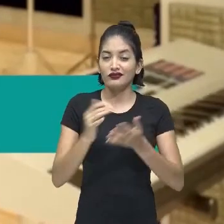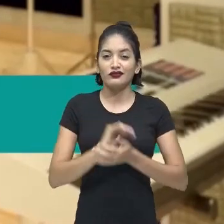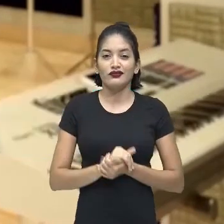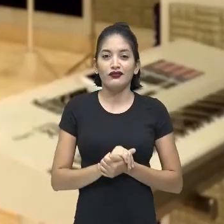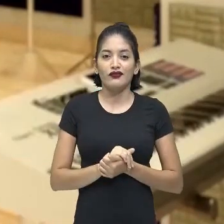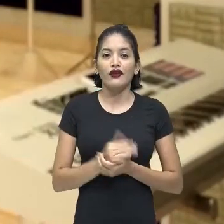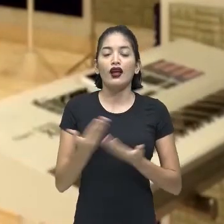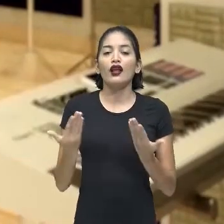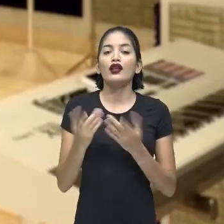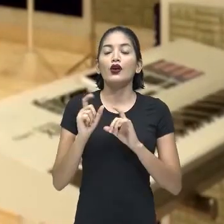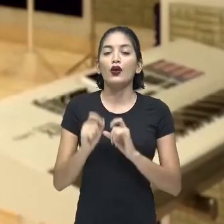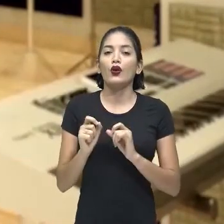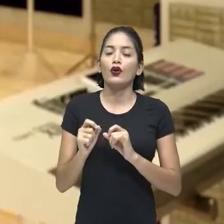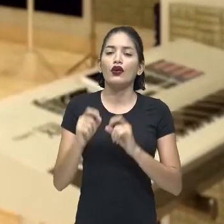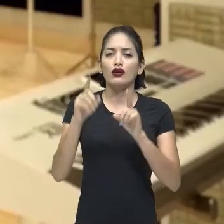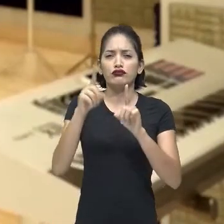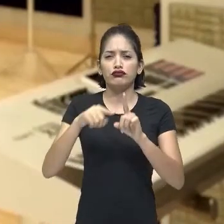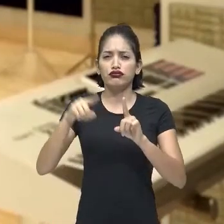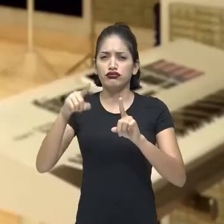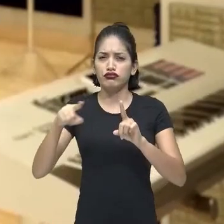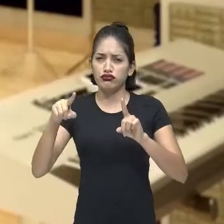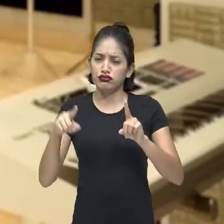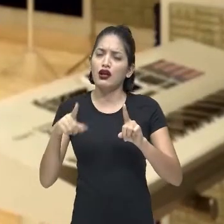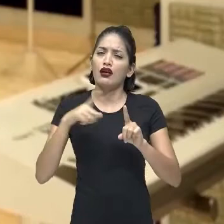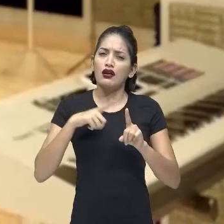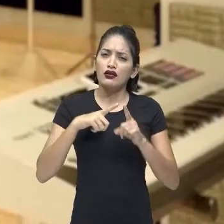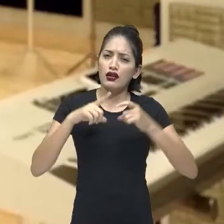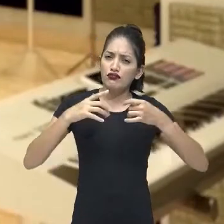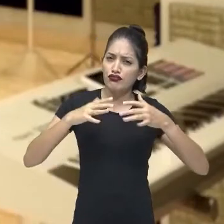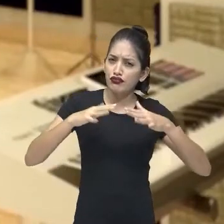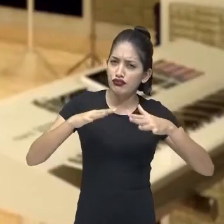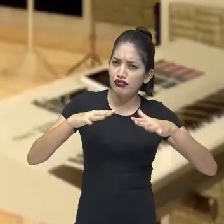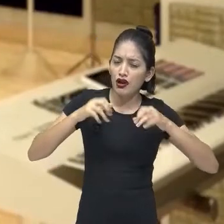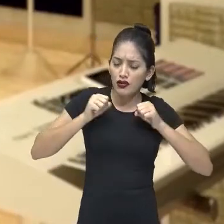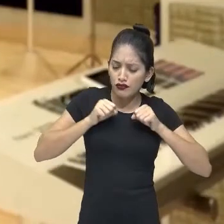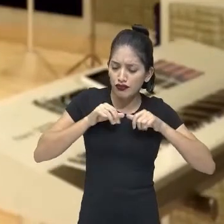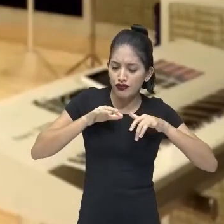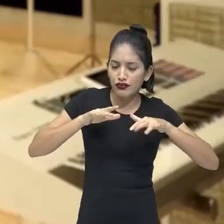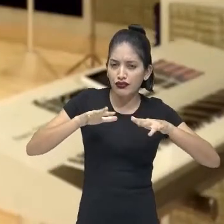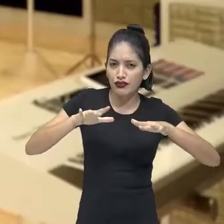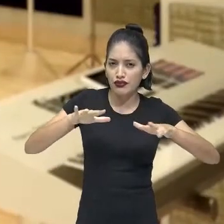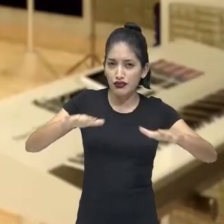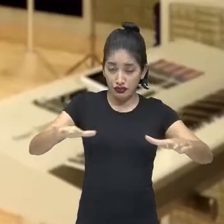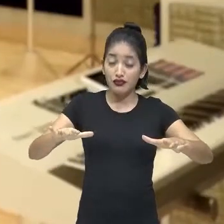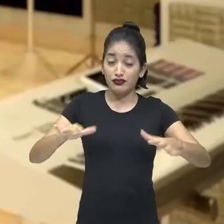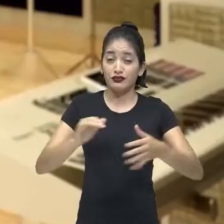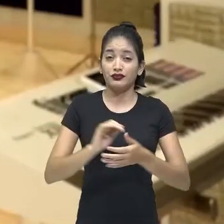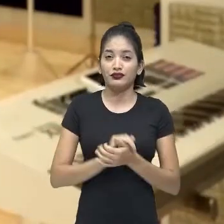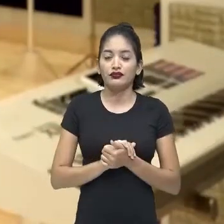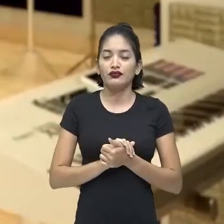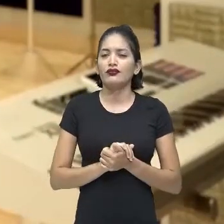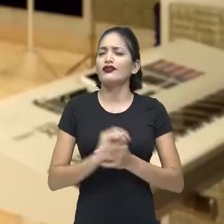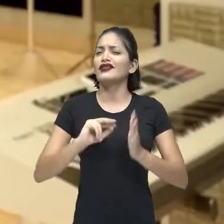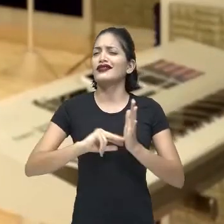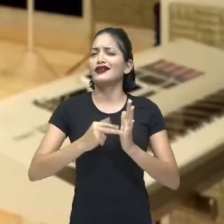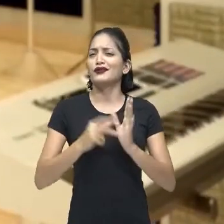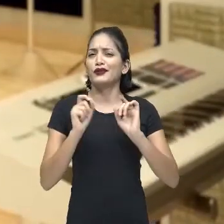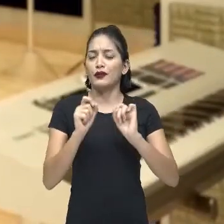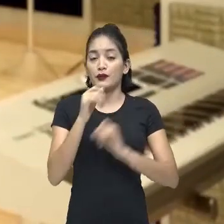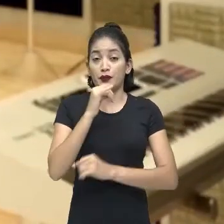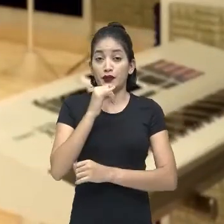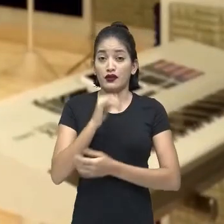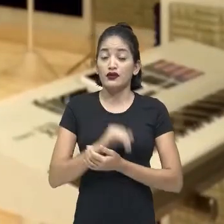uma onda que ela se propaga, é uma energia em que ela é espalhada no meio material. Ou seja, quando eu